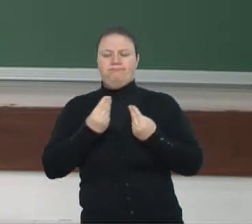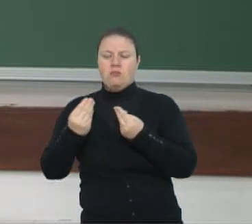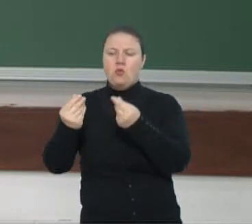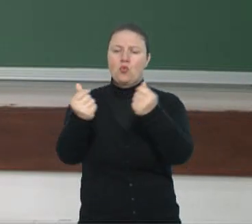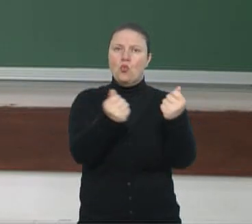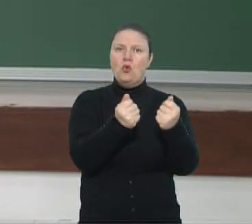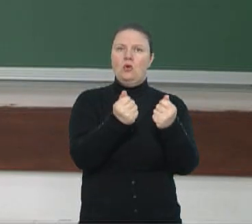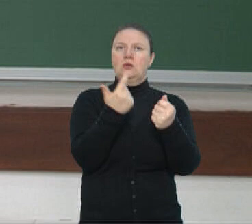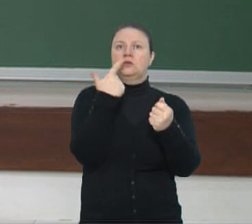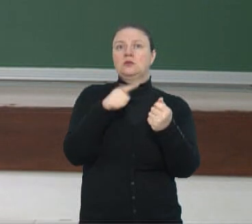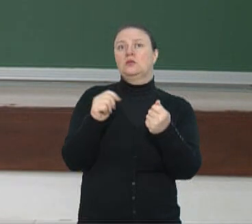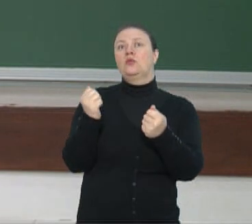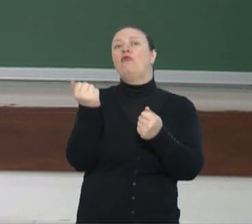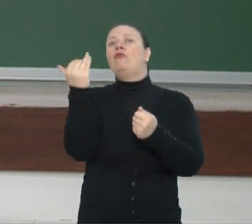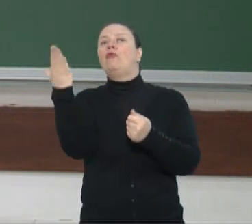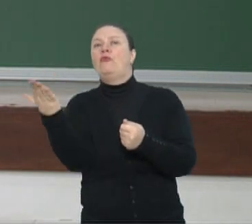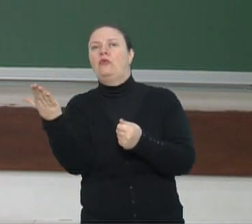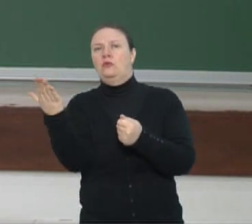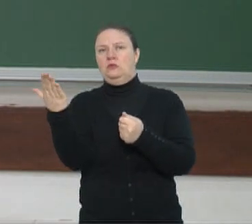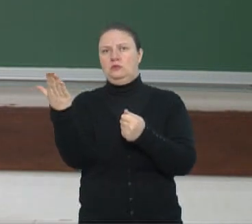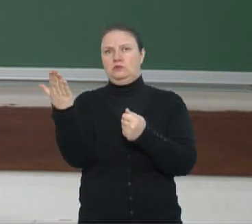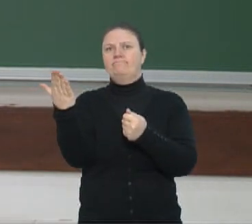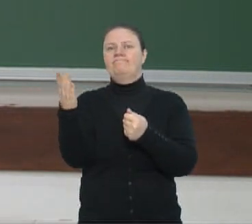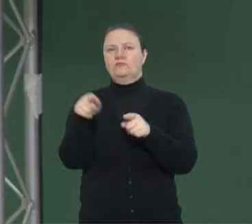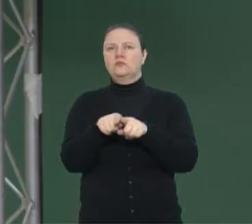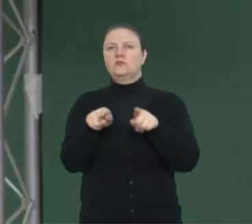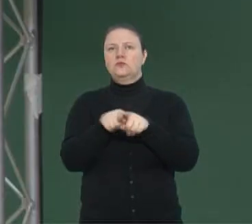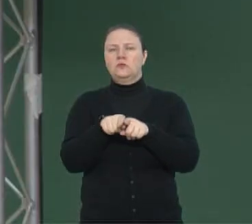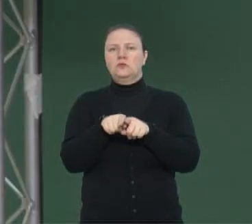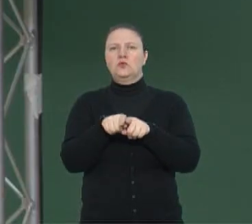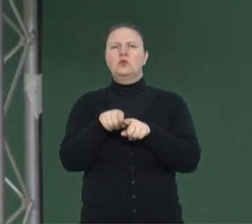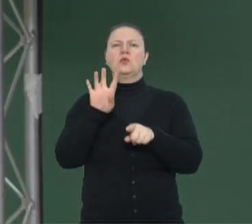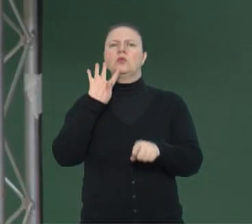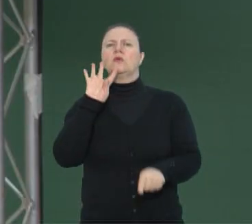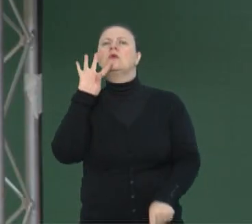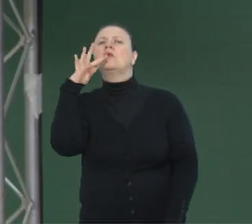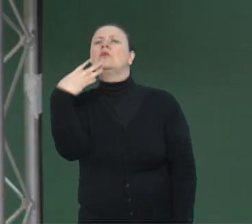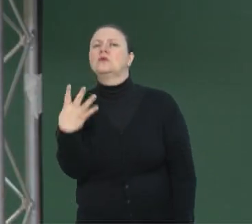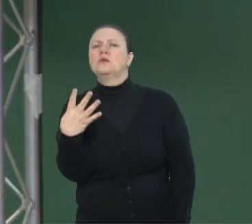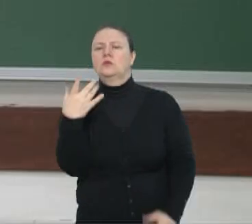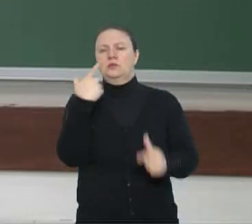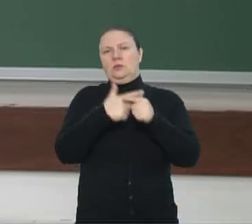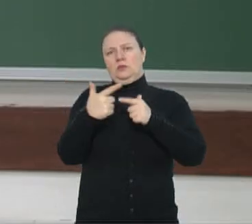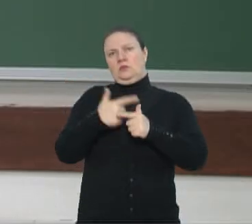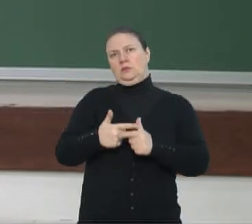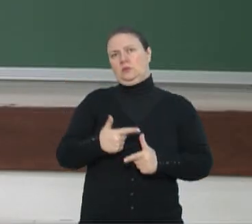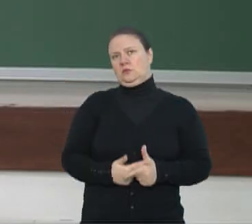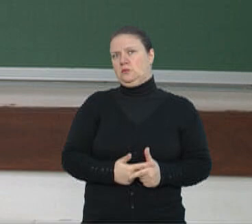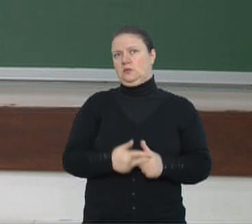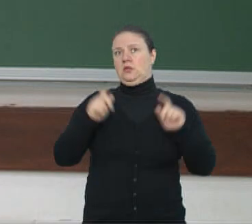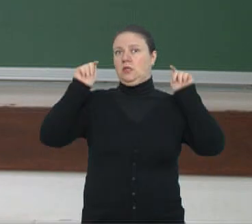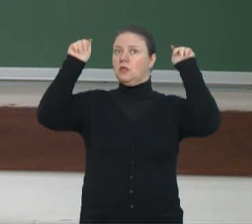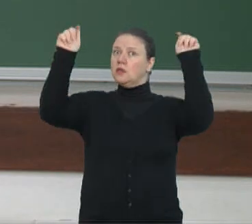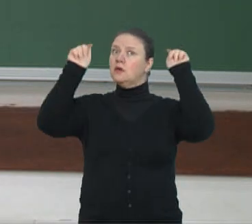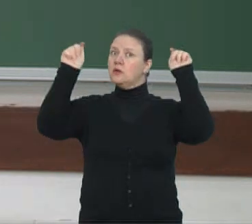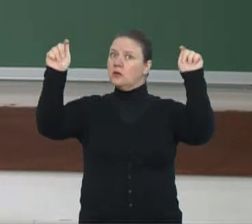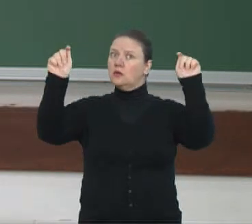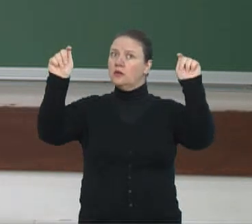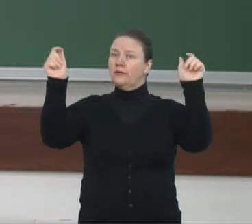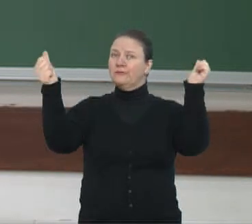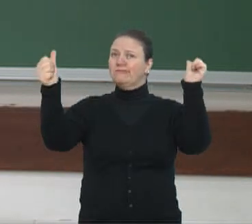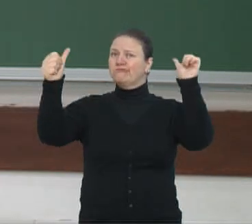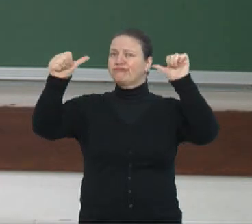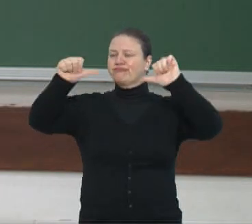fábrica desses trabalhadores. Certo? Quais foram as consequências, então, da sabotagem e as consequências da greve? Foram as